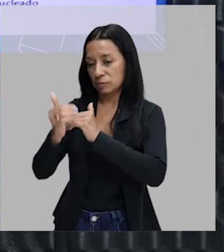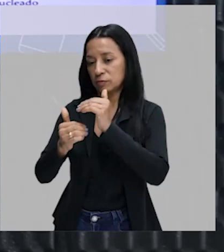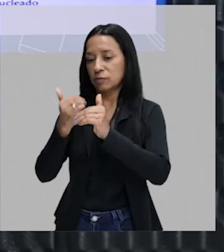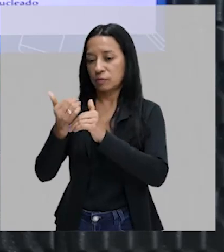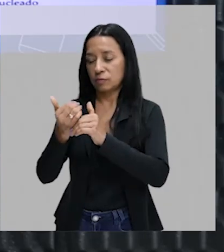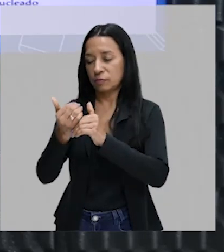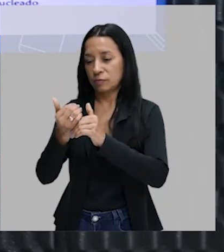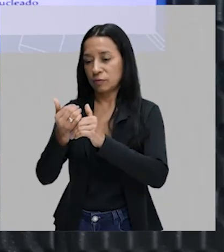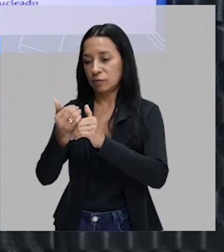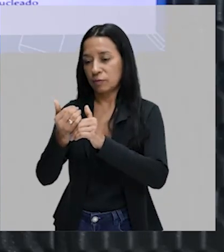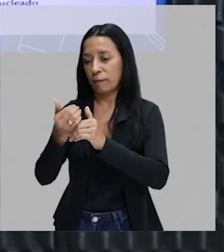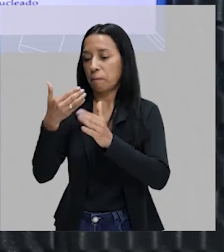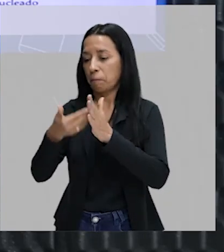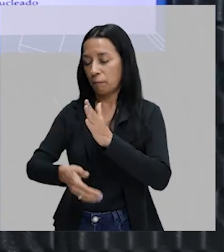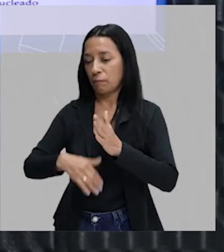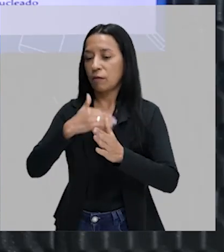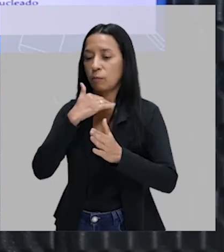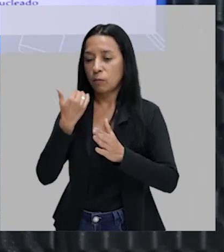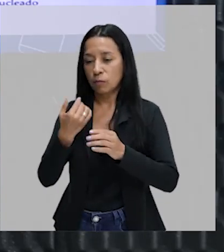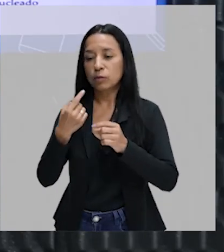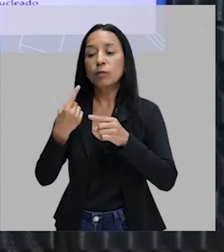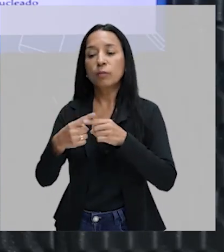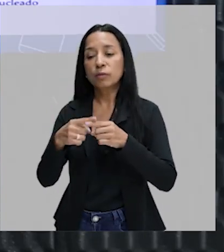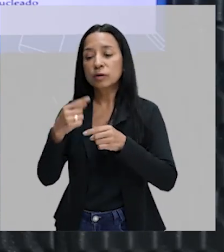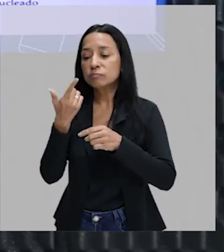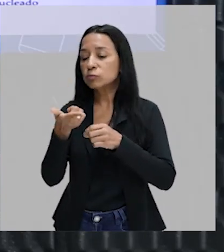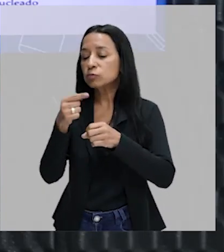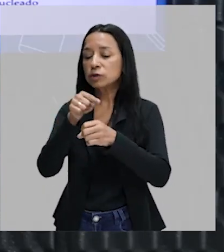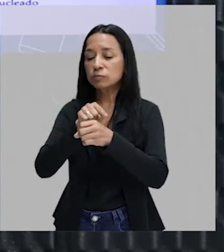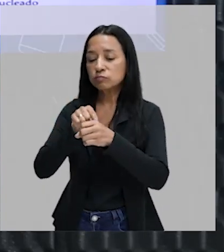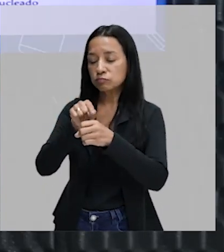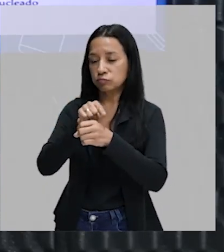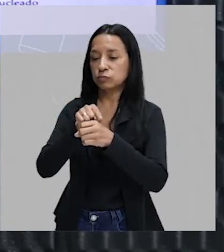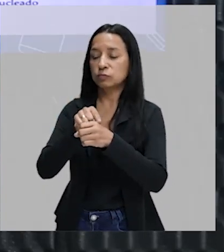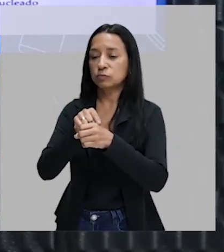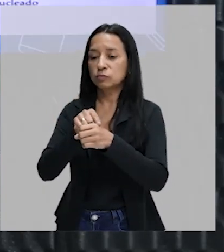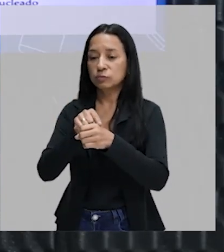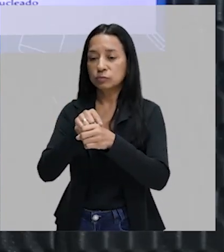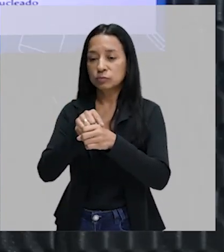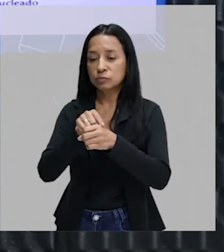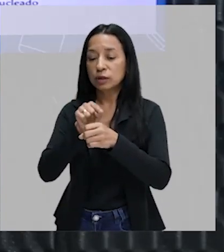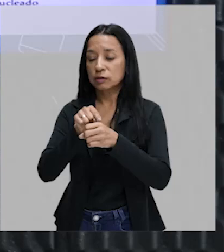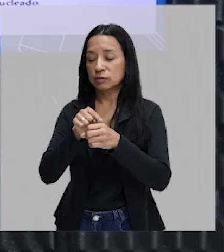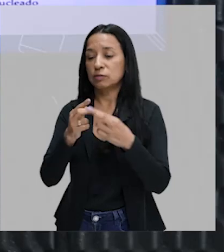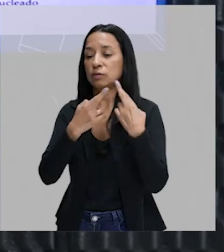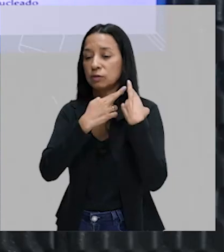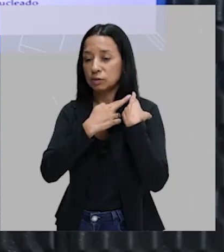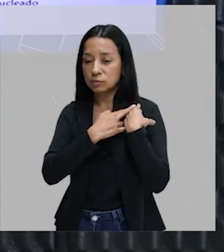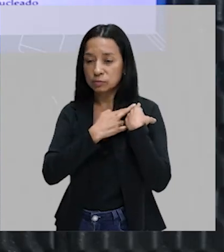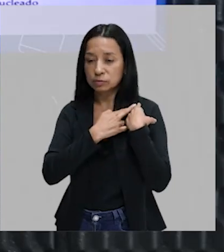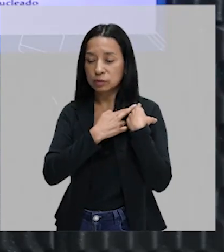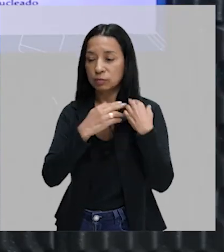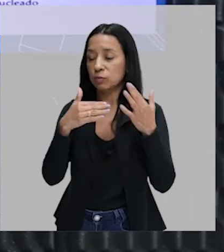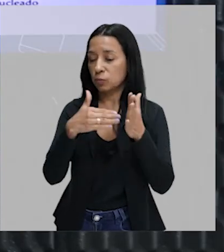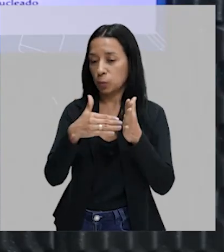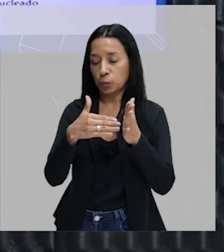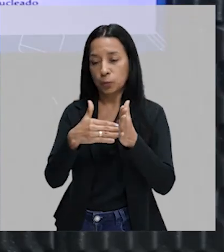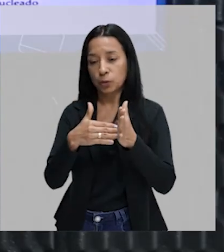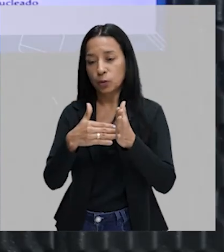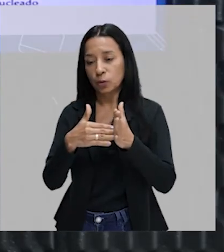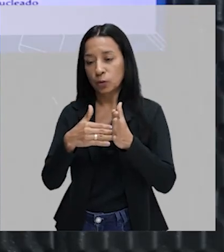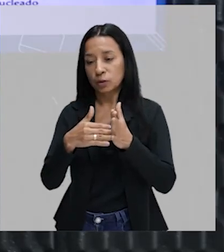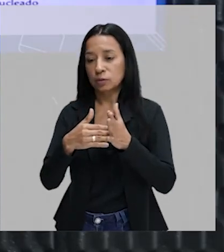morrendo. Por quê? Porque ficou sem o núcleo. E o núcleo, como eu falei para vocês, ele é o responsável pelo controle